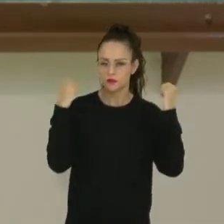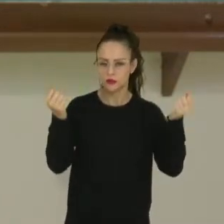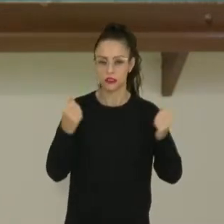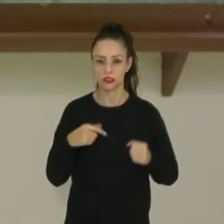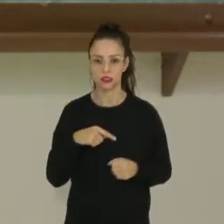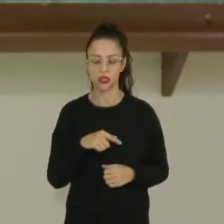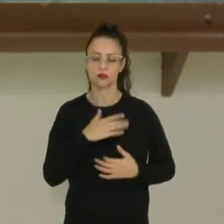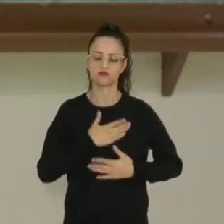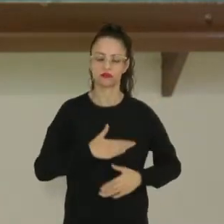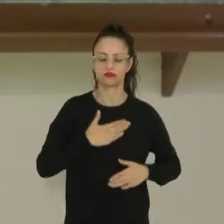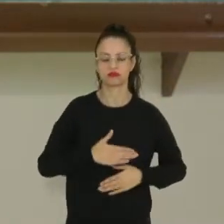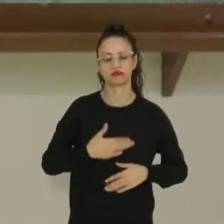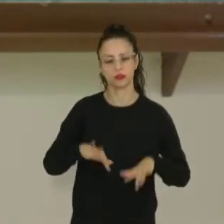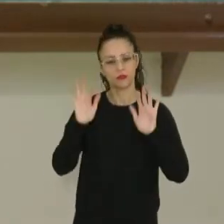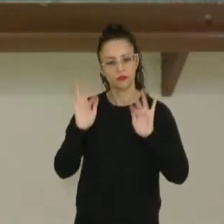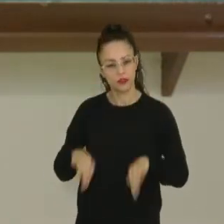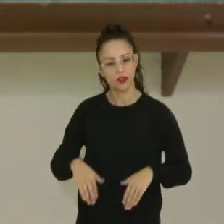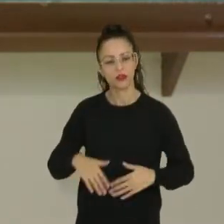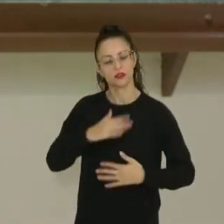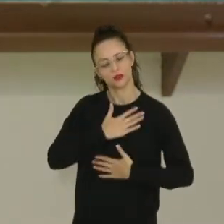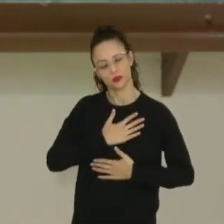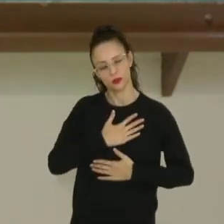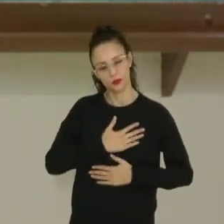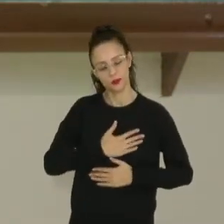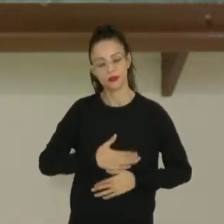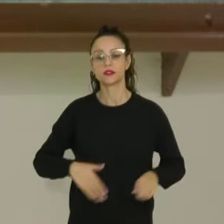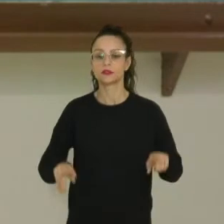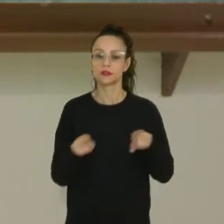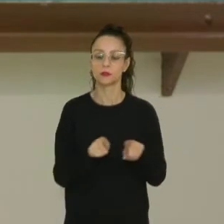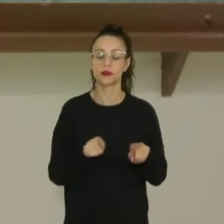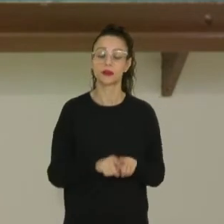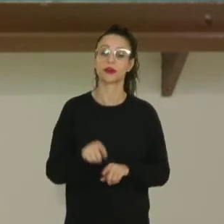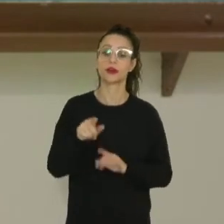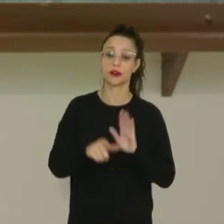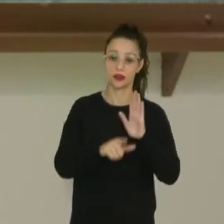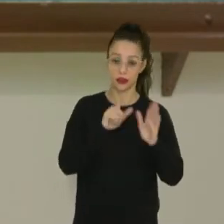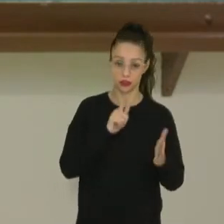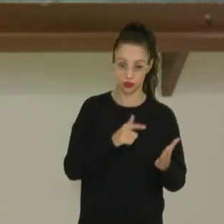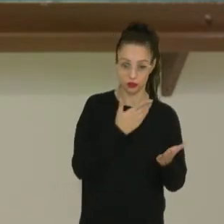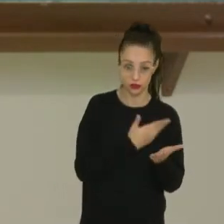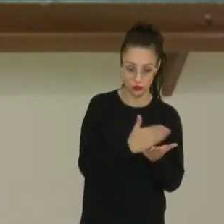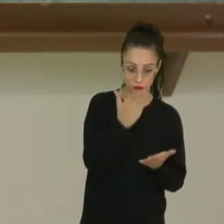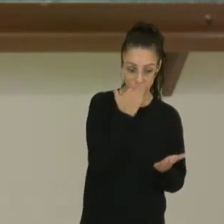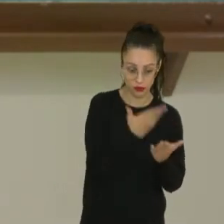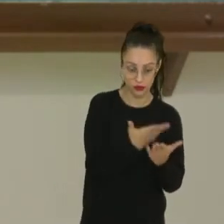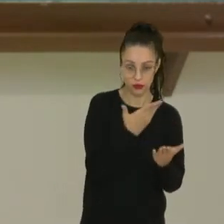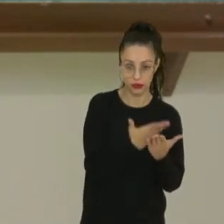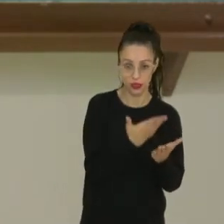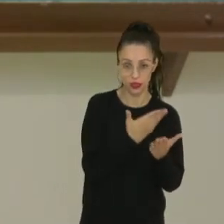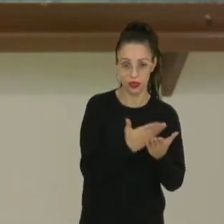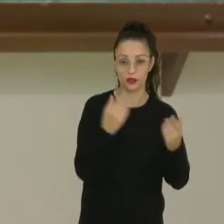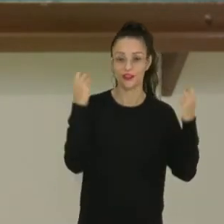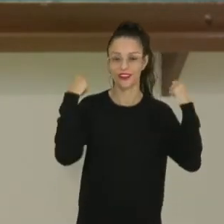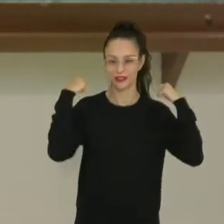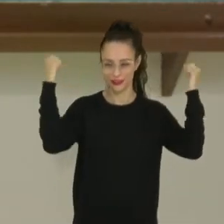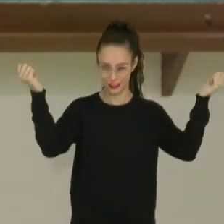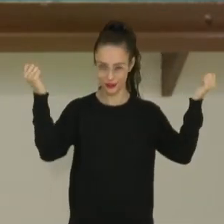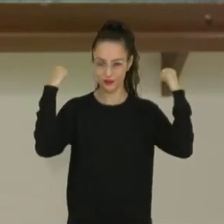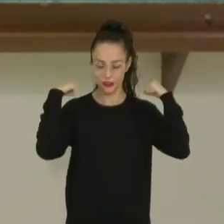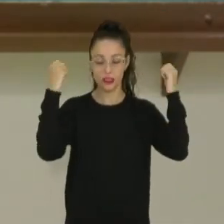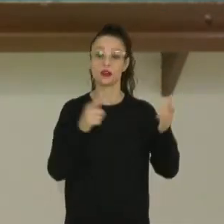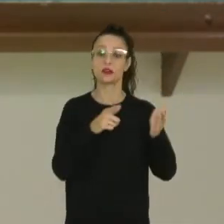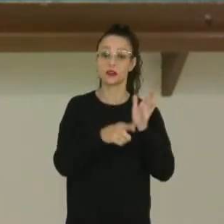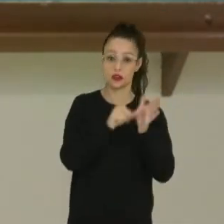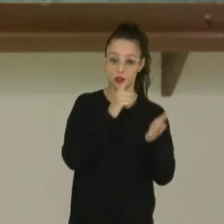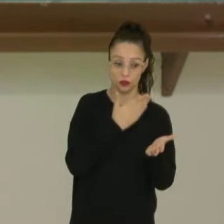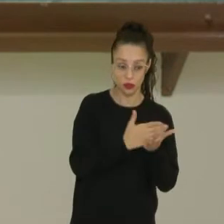mais calma, mais tranquila de relaxamento. Então, antes da aula, né, vamos falar da aula de educação física, antes